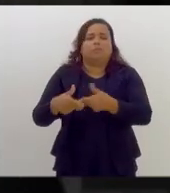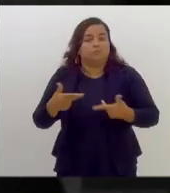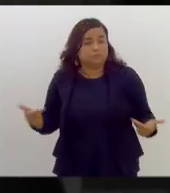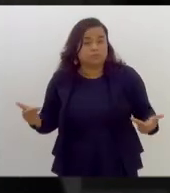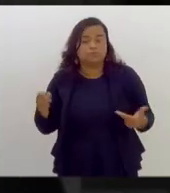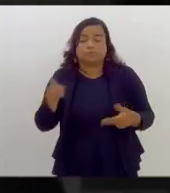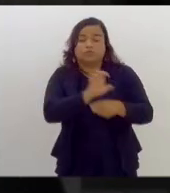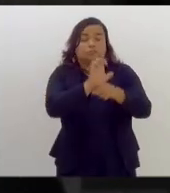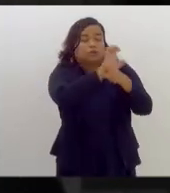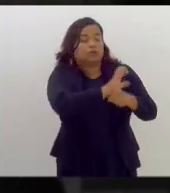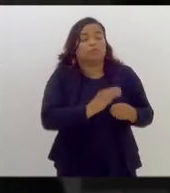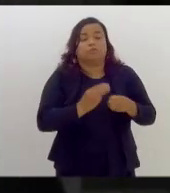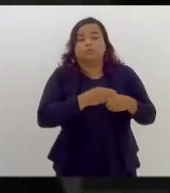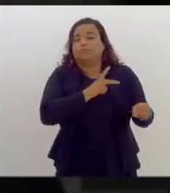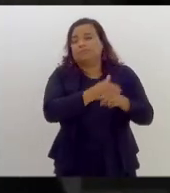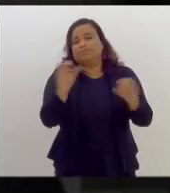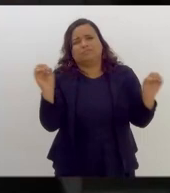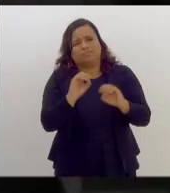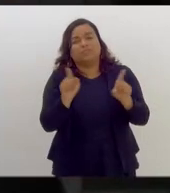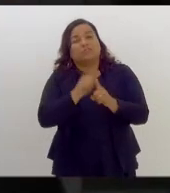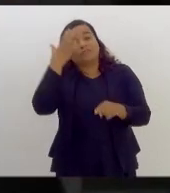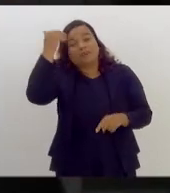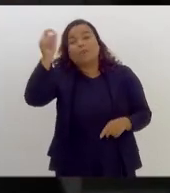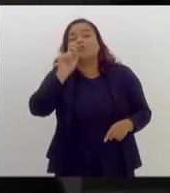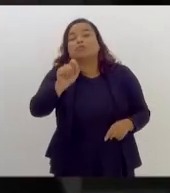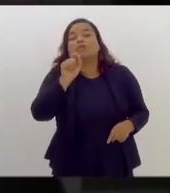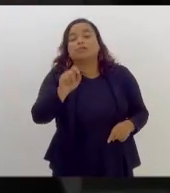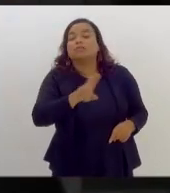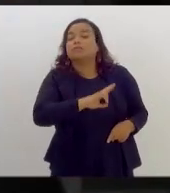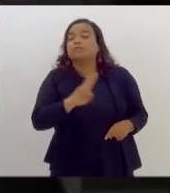inclusive a famosa e malfadada